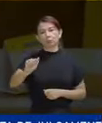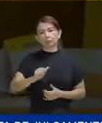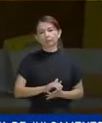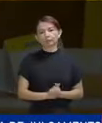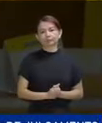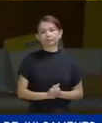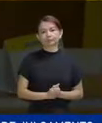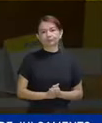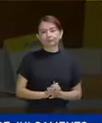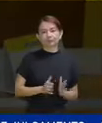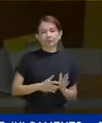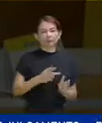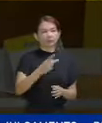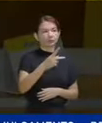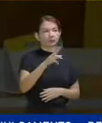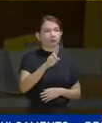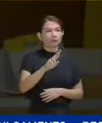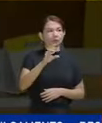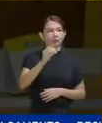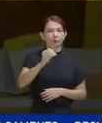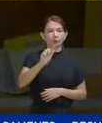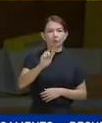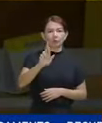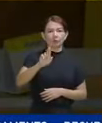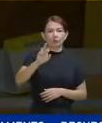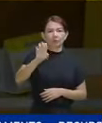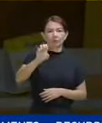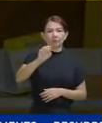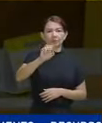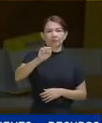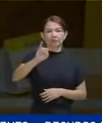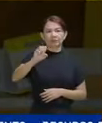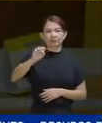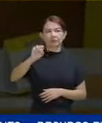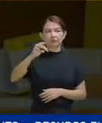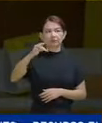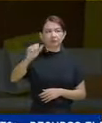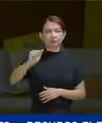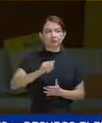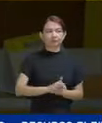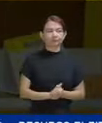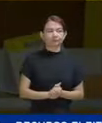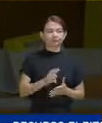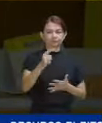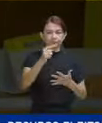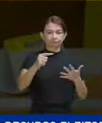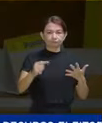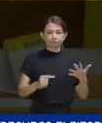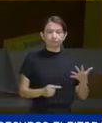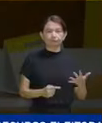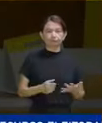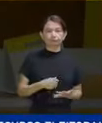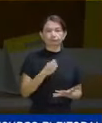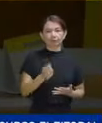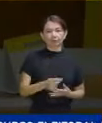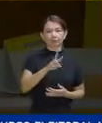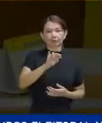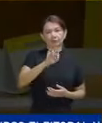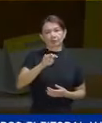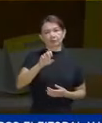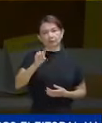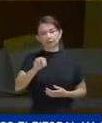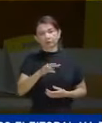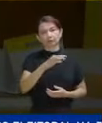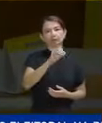Partido Progressista. Recorrido Charles Corrêa. Atuarão como vogais juízes Rivaldo Valente,